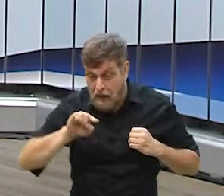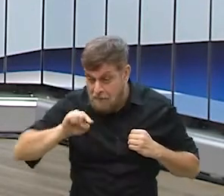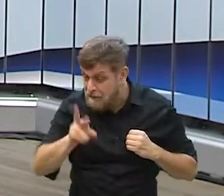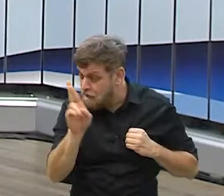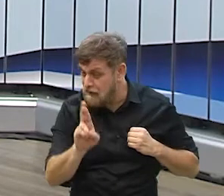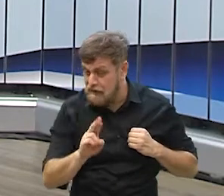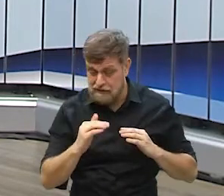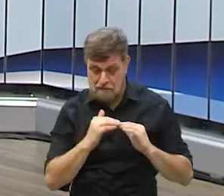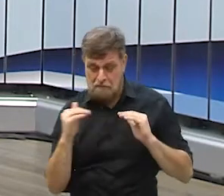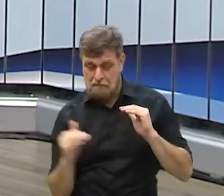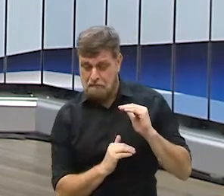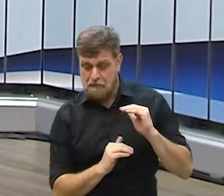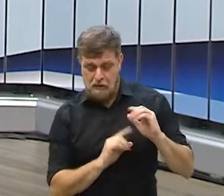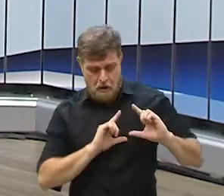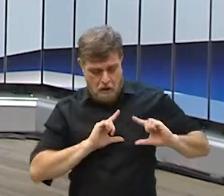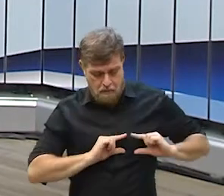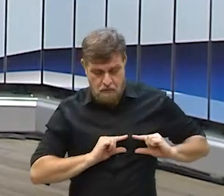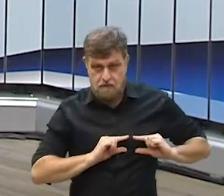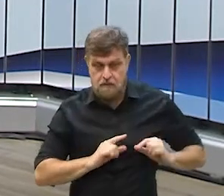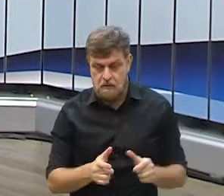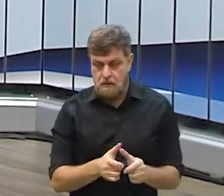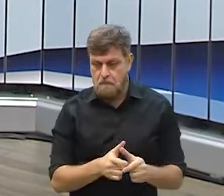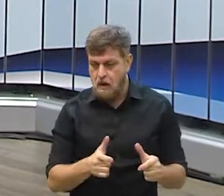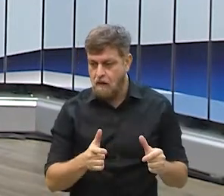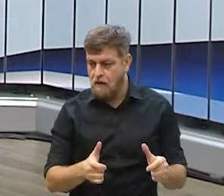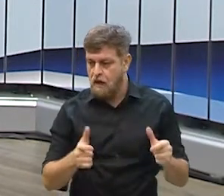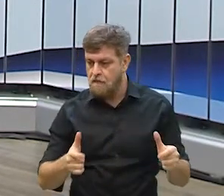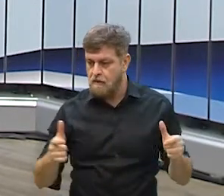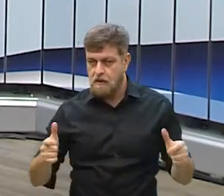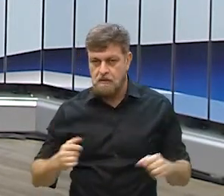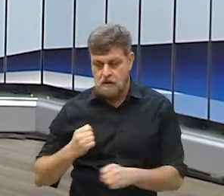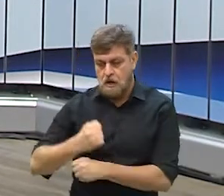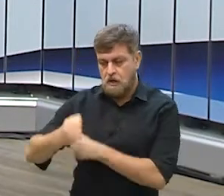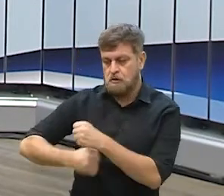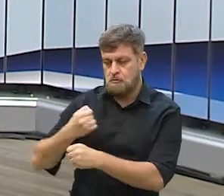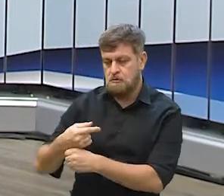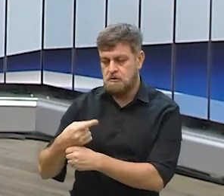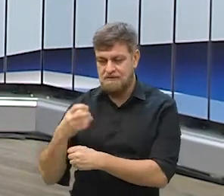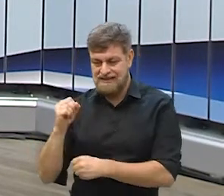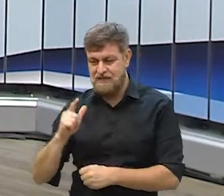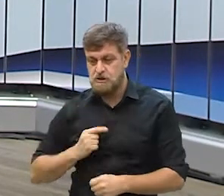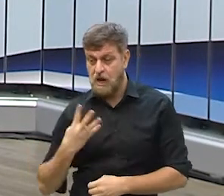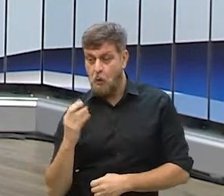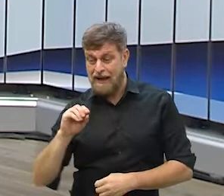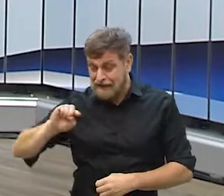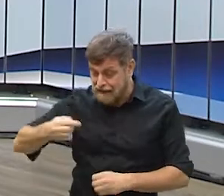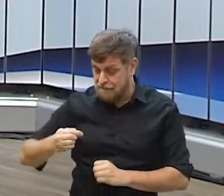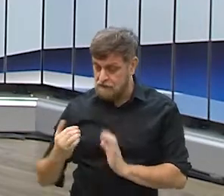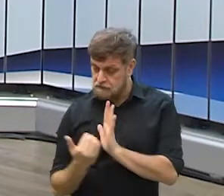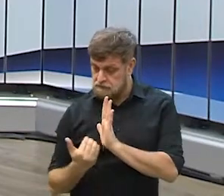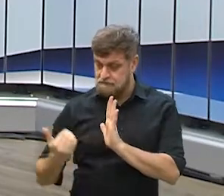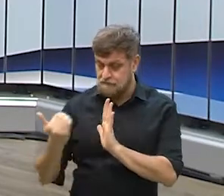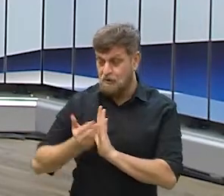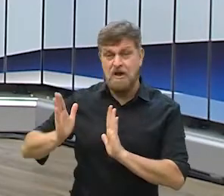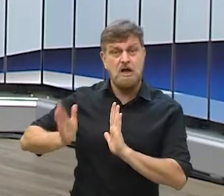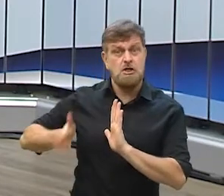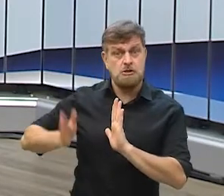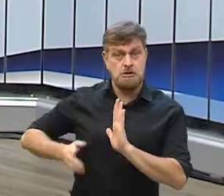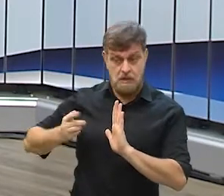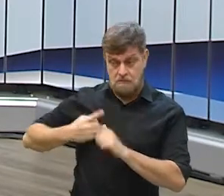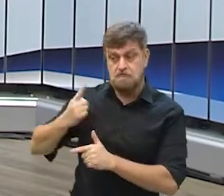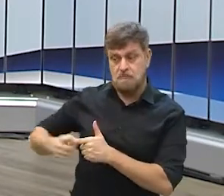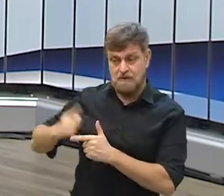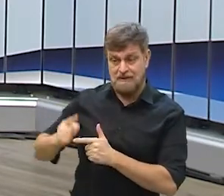R$1.000, e isso vem aumentando, o que agrava. Se em 2010 a gente estava na casa das 40 mil pessoas, que já era um problema